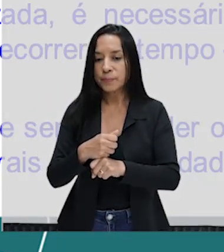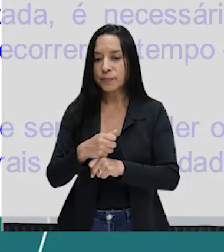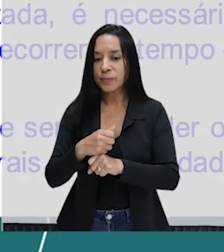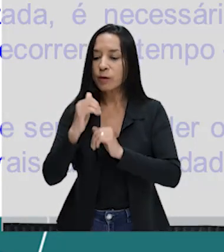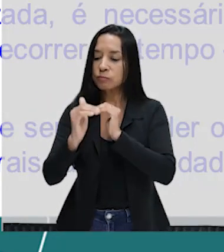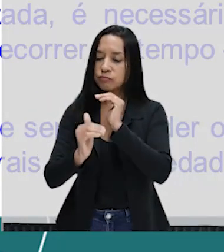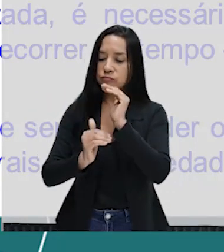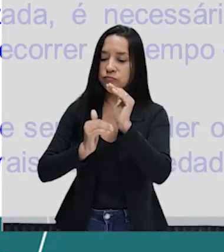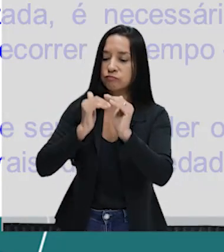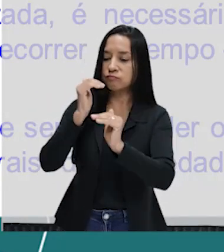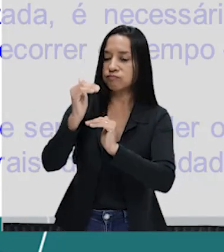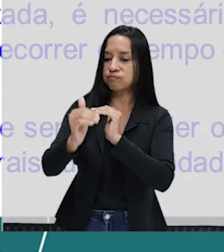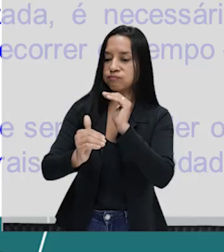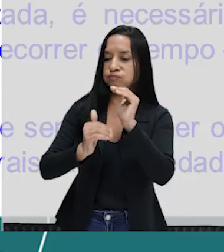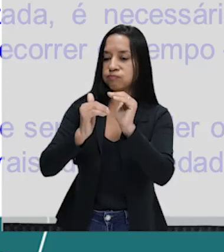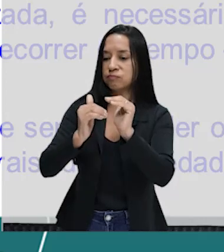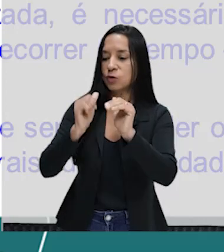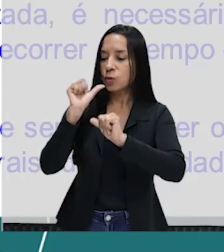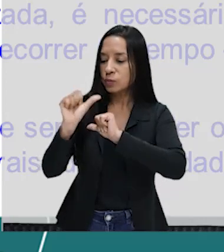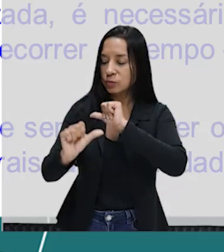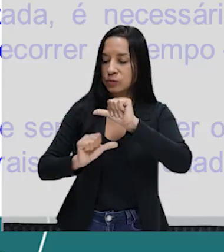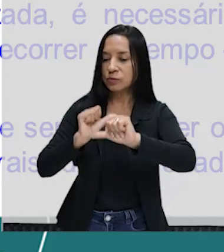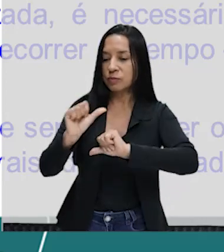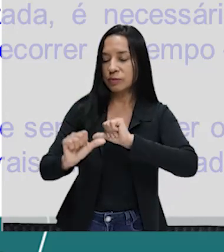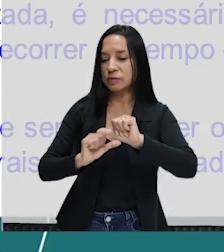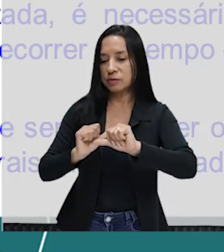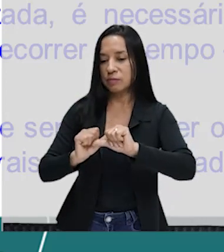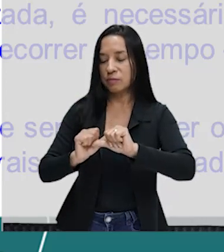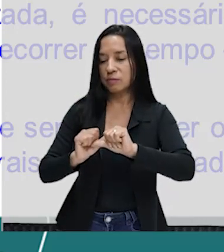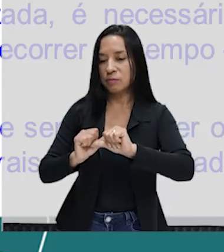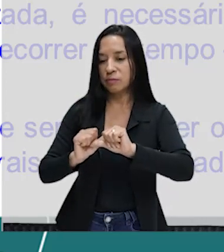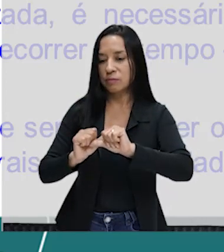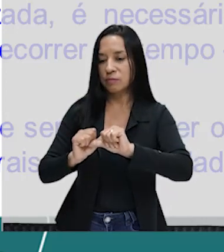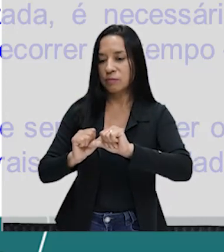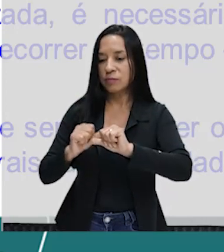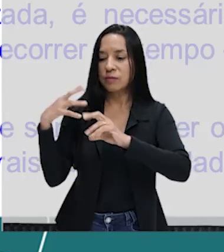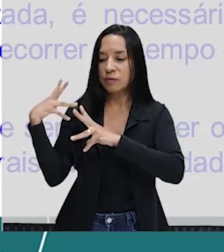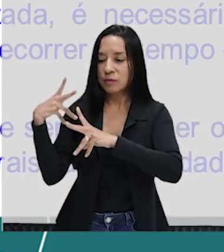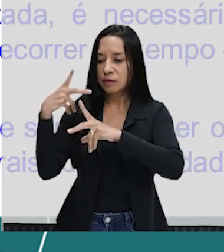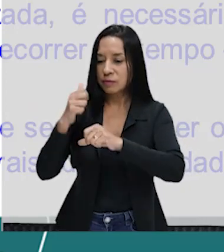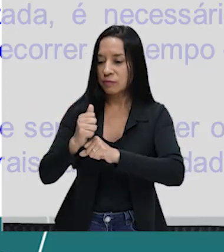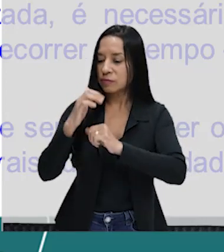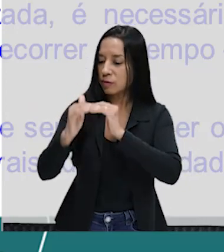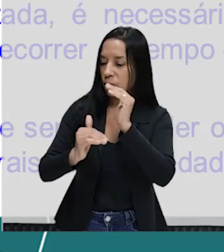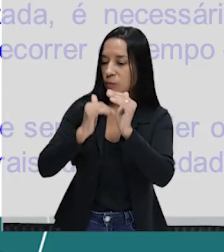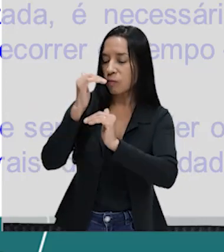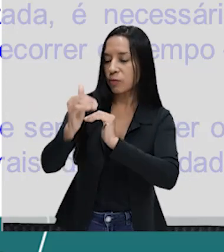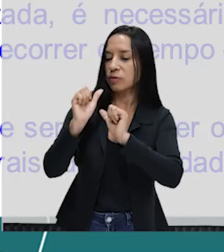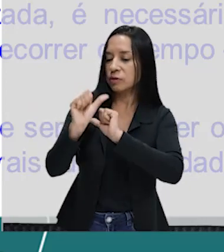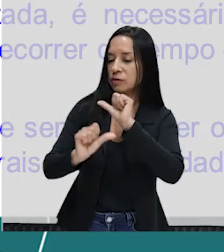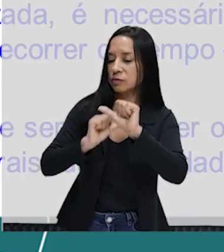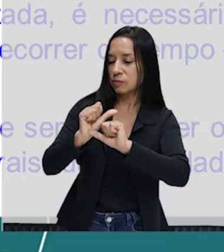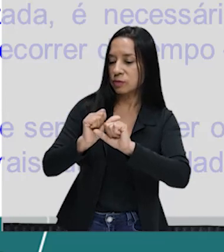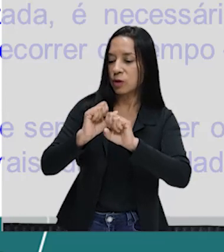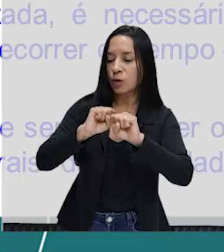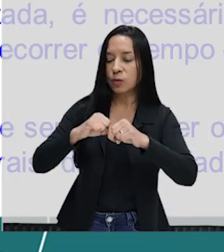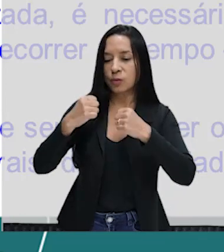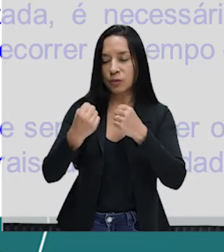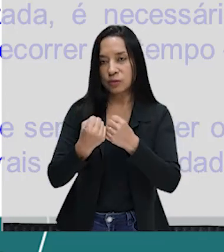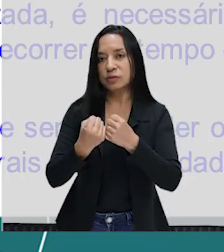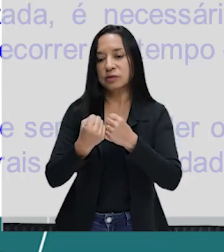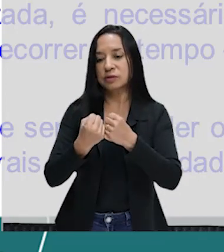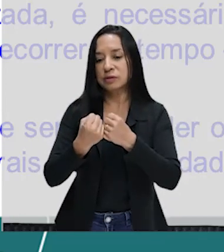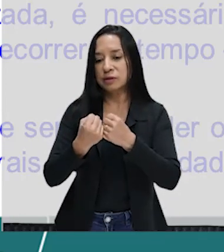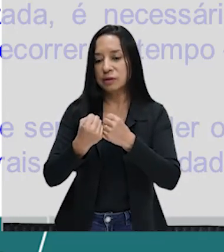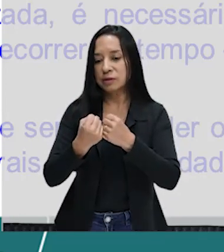processo de transformação. Retomar o processo de transformação pelo qual essa sociedade acabou passando no decorrer